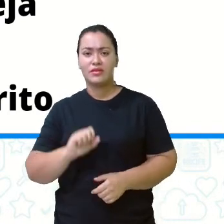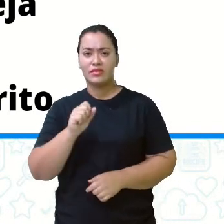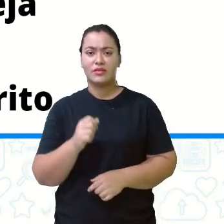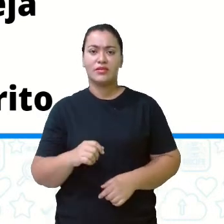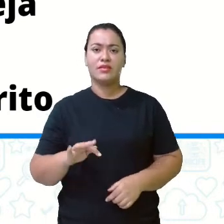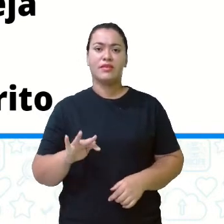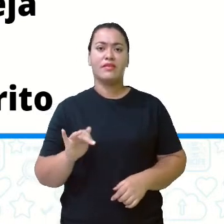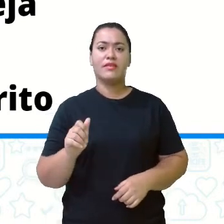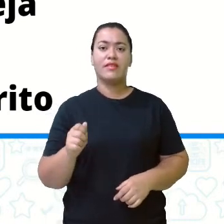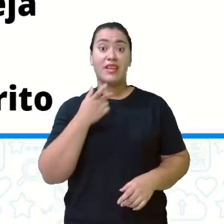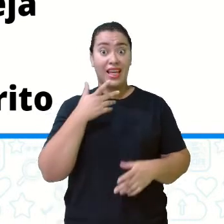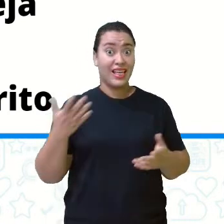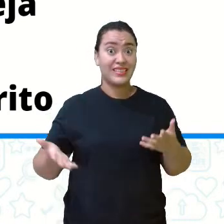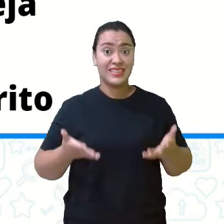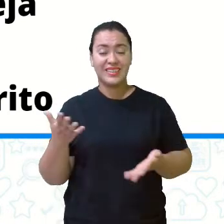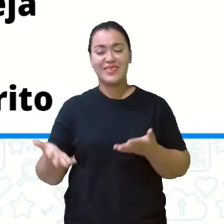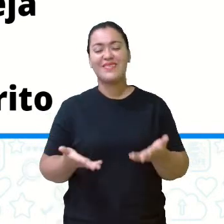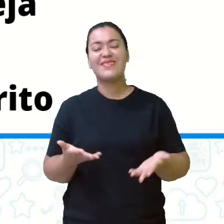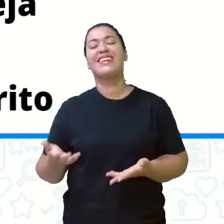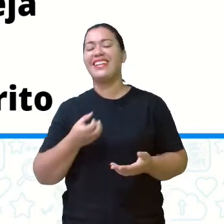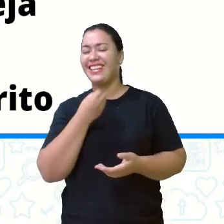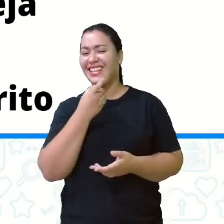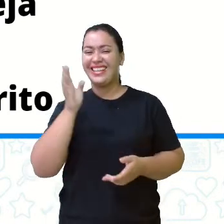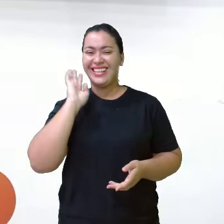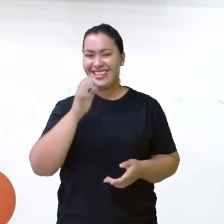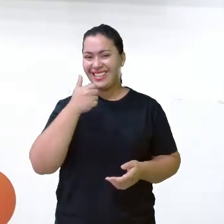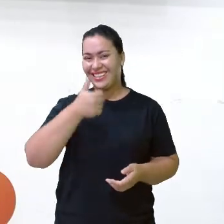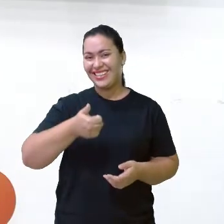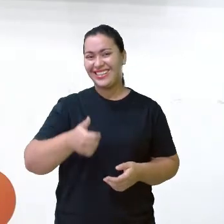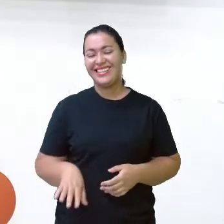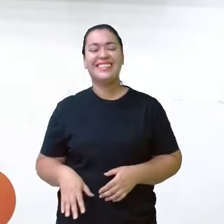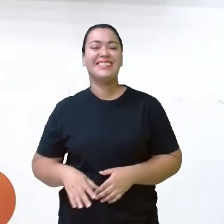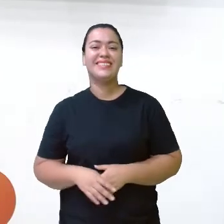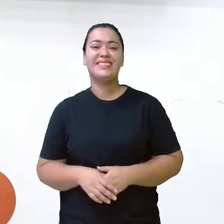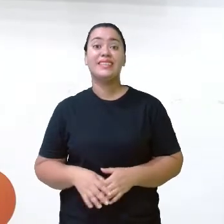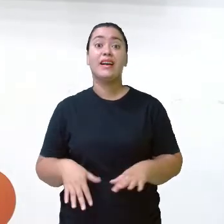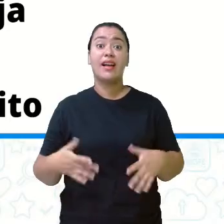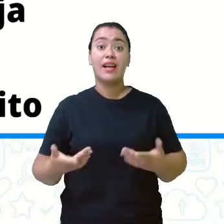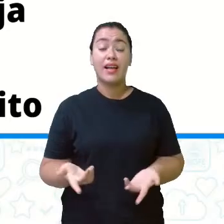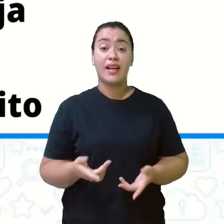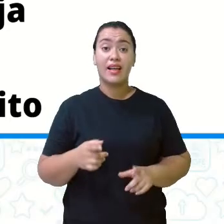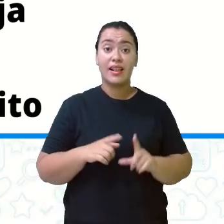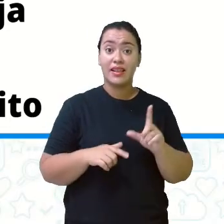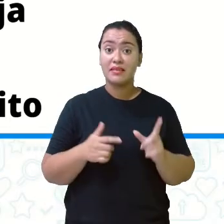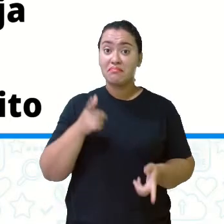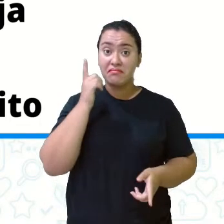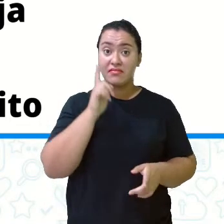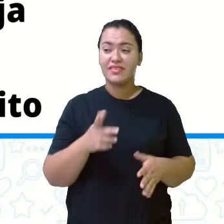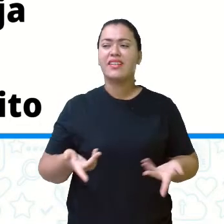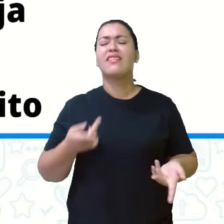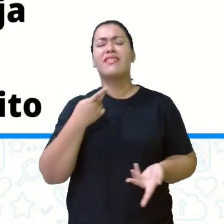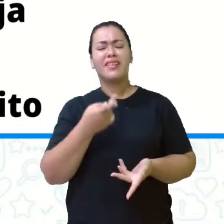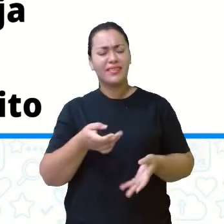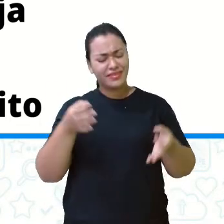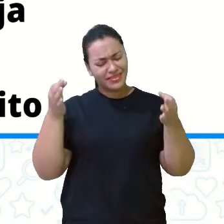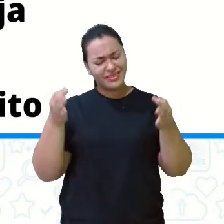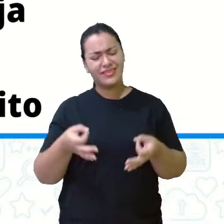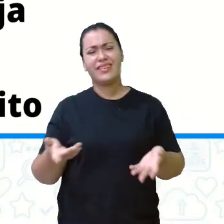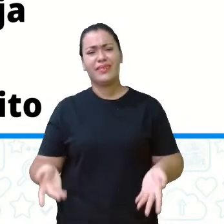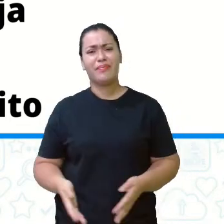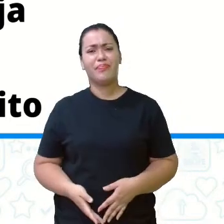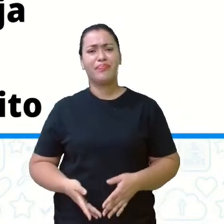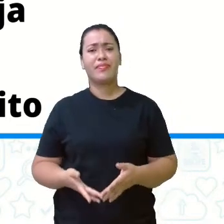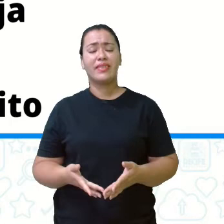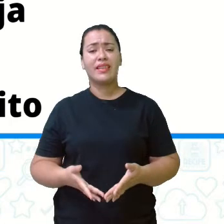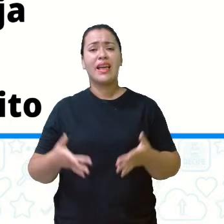tá chegando, estão se animando, eita coisa boa. Isso é bom, isso é bom. Vamos ver se acertaram? Com certeza, gente.